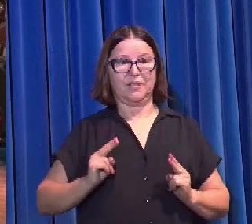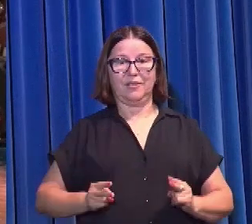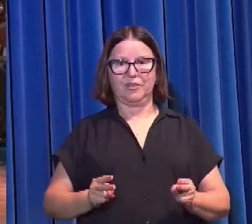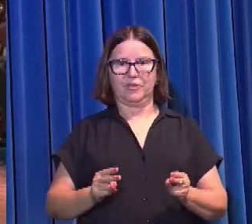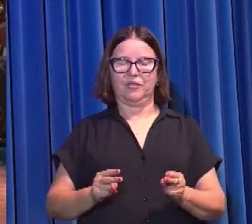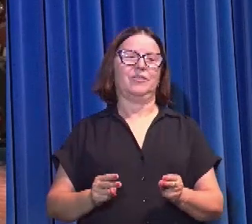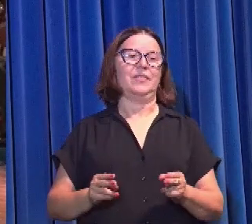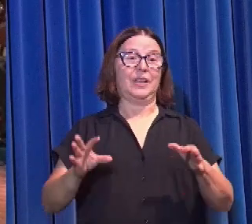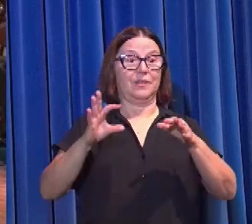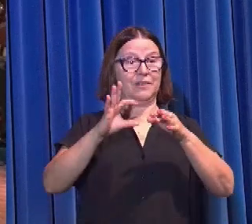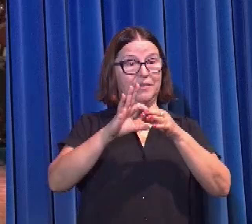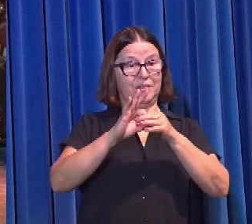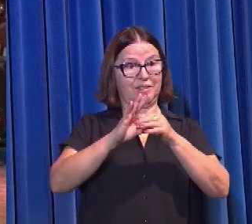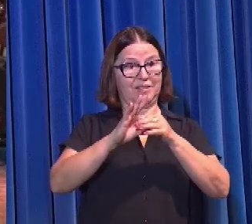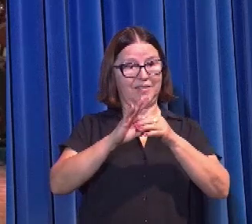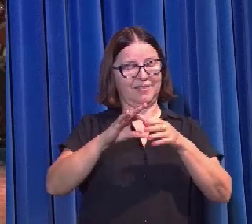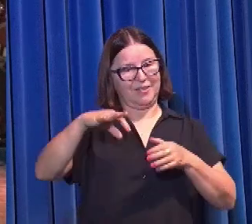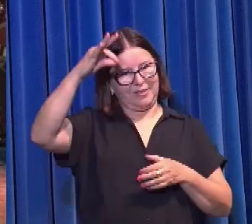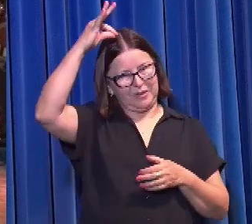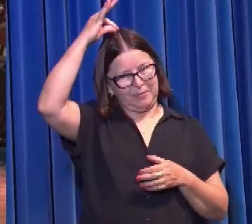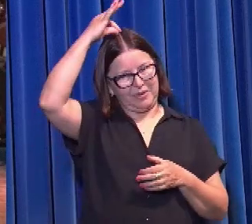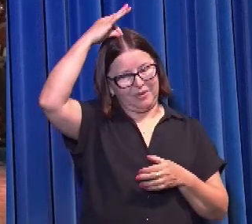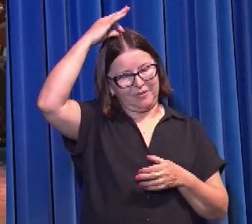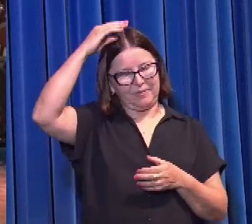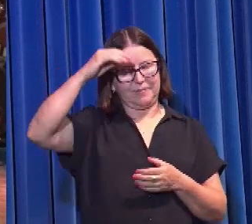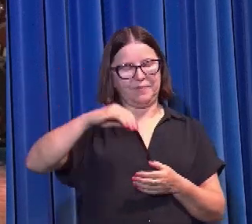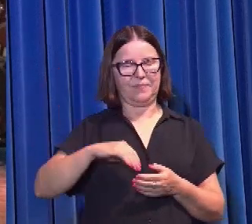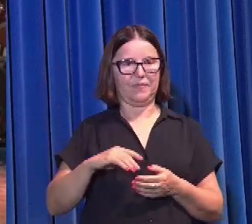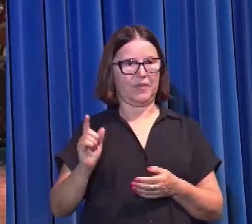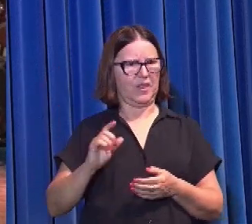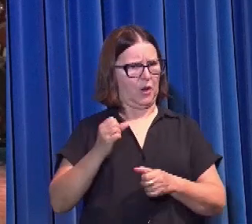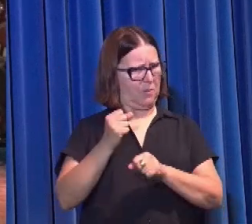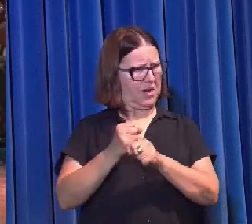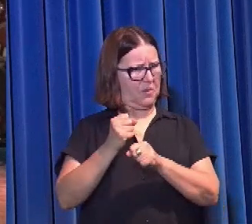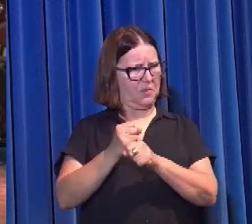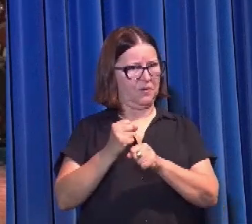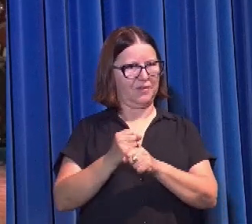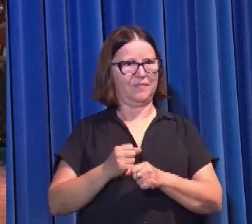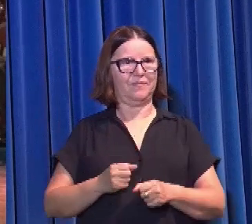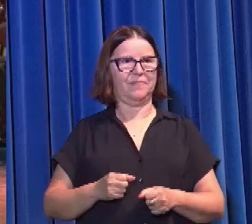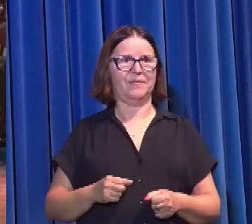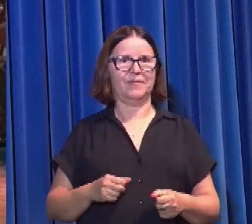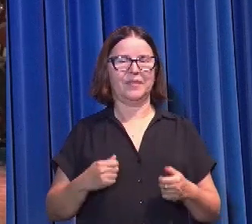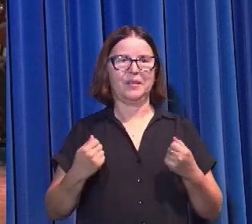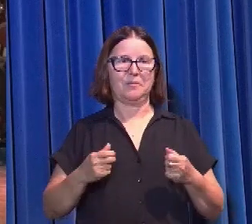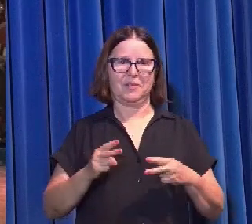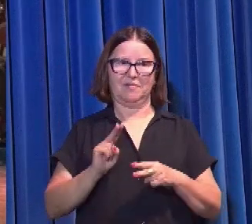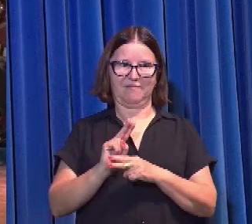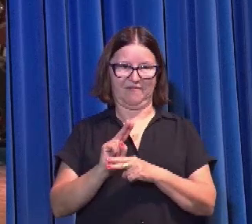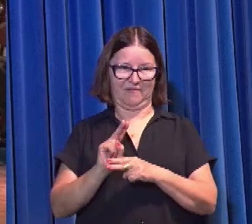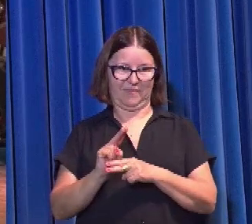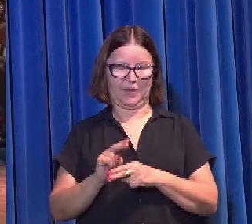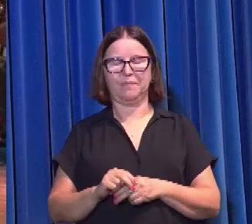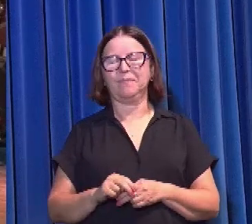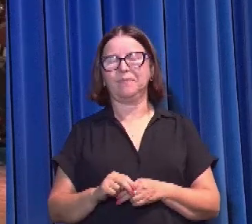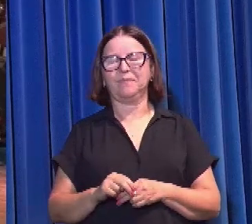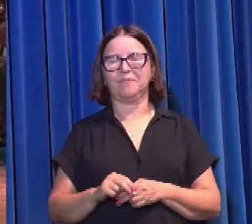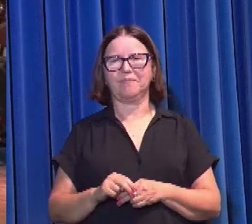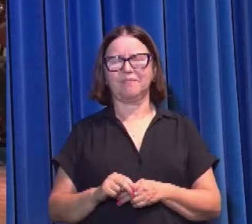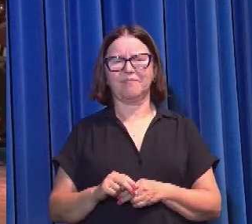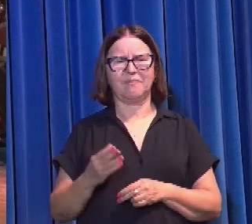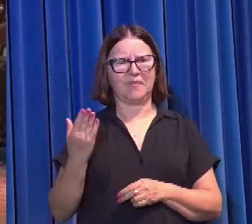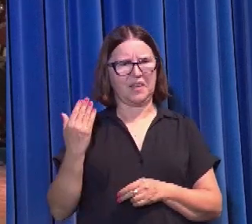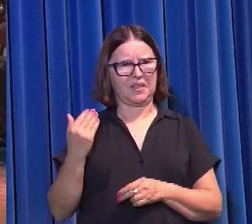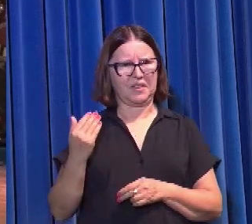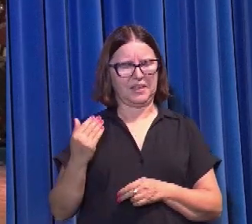construir. Nós não conseguimos construir. Esses dias a gente desmontou um espelho de um elevador num prédio